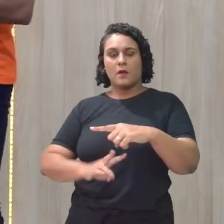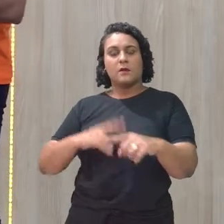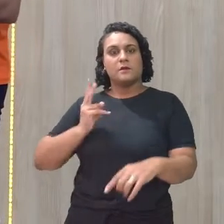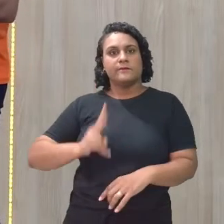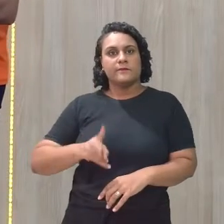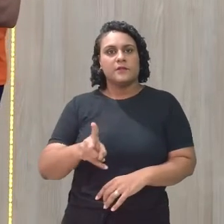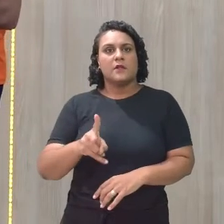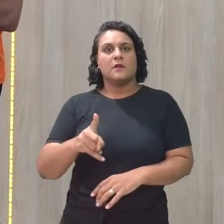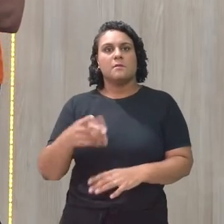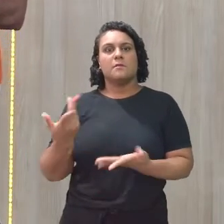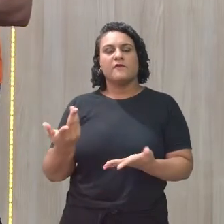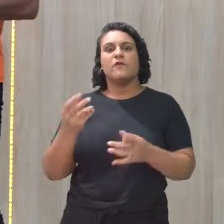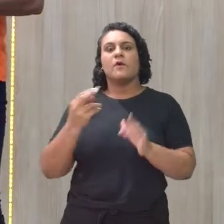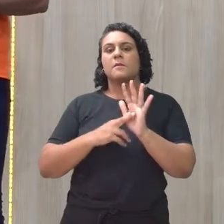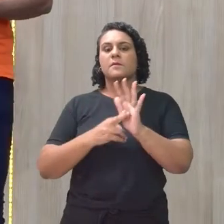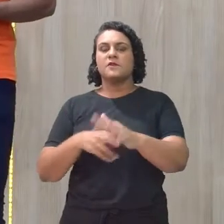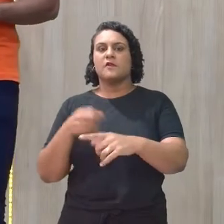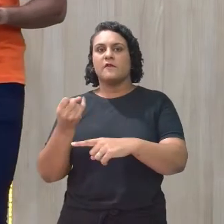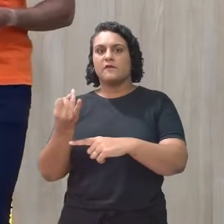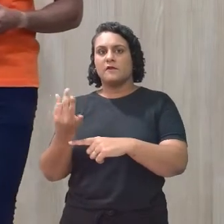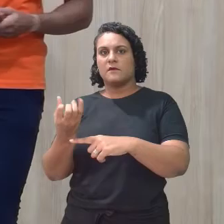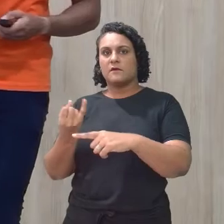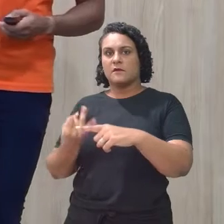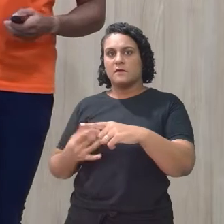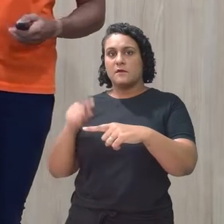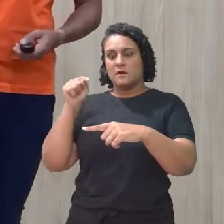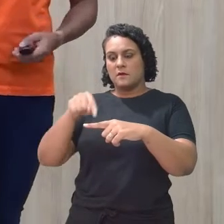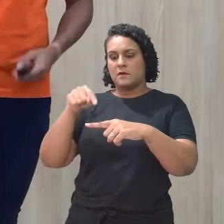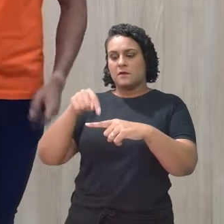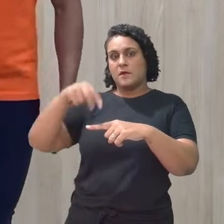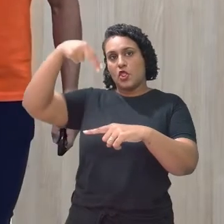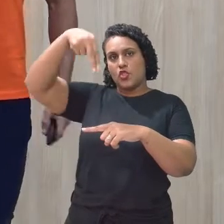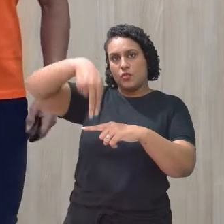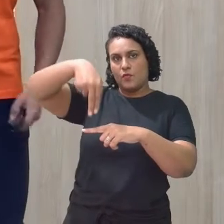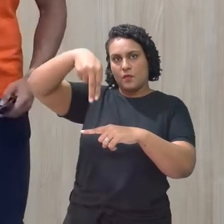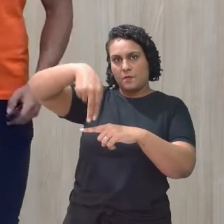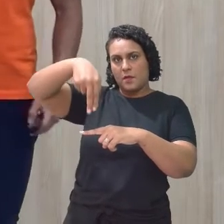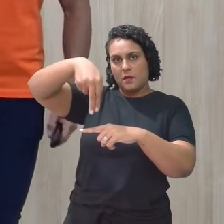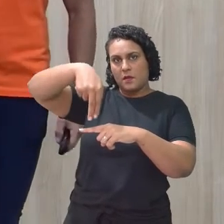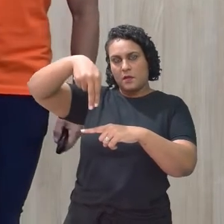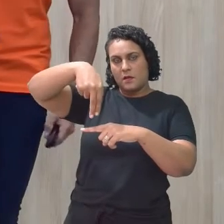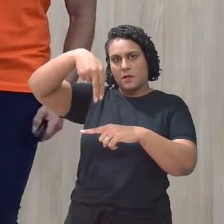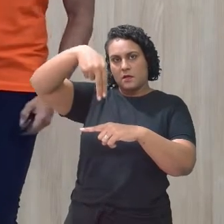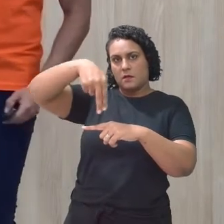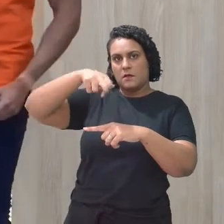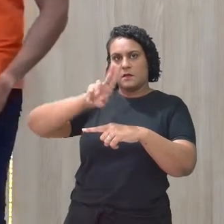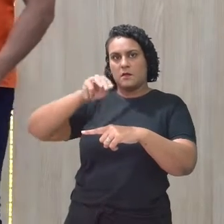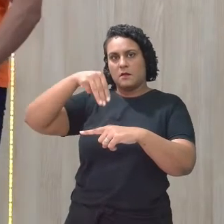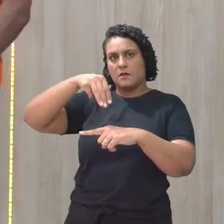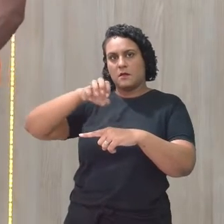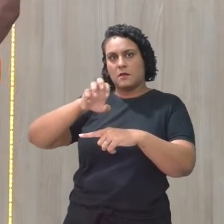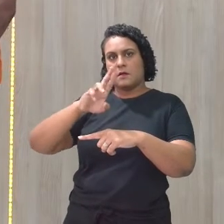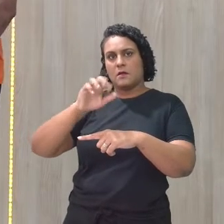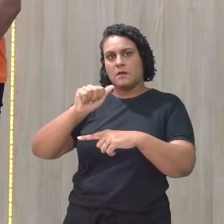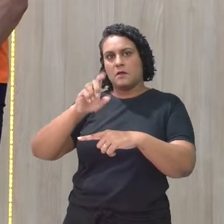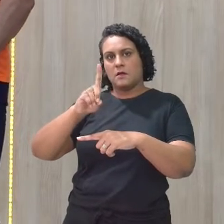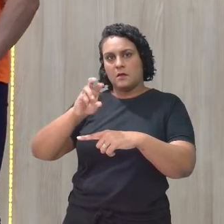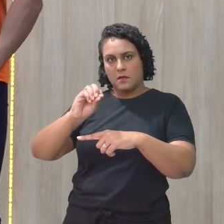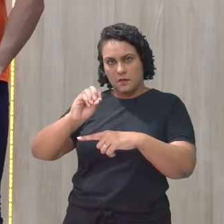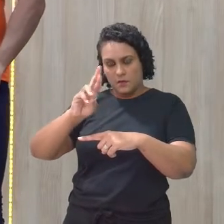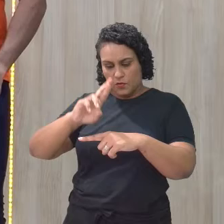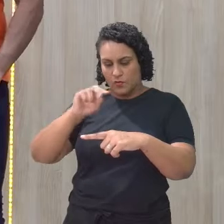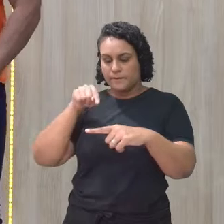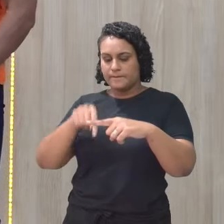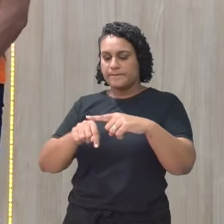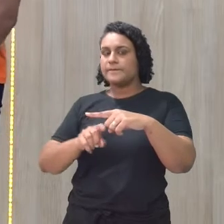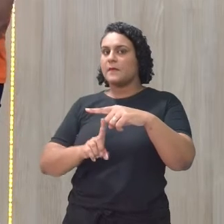eu escrevo uma fração, o número de cima ele é chamado de numerador, o número de baixo ele é chamado de denominador,